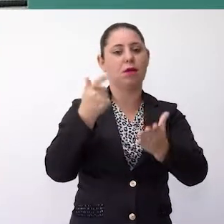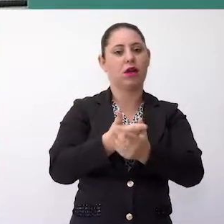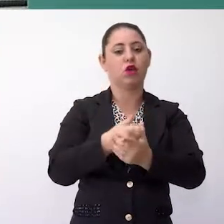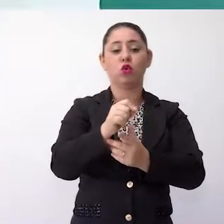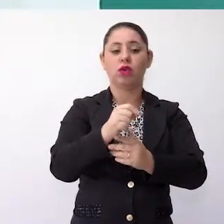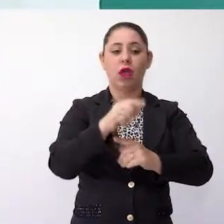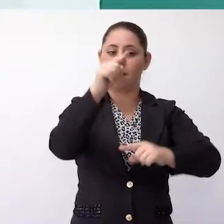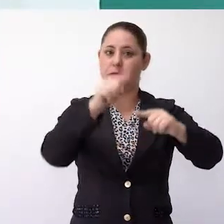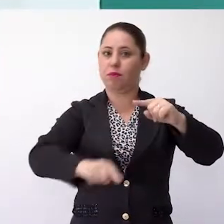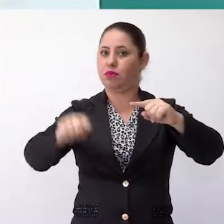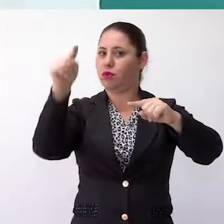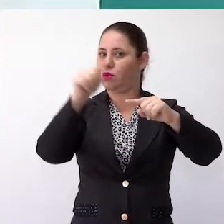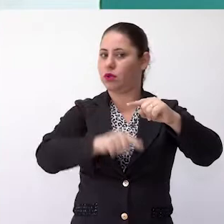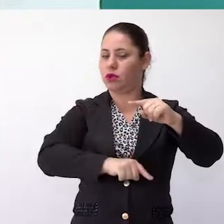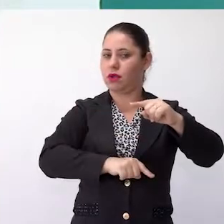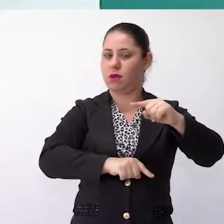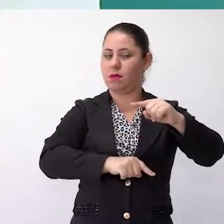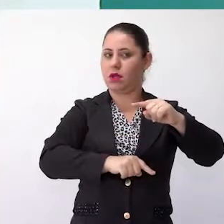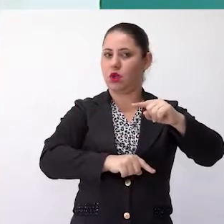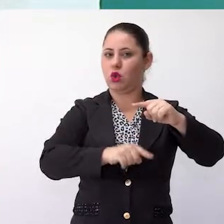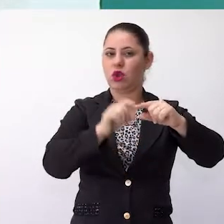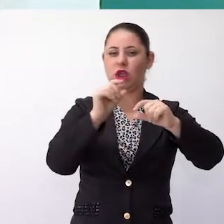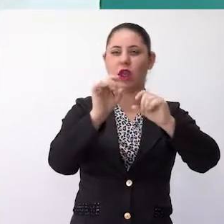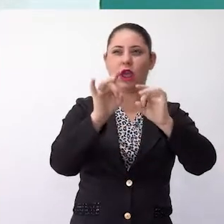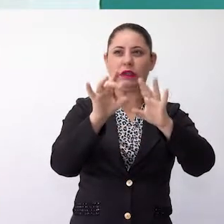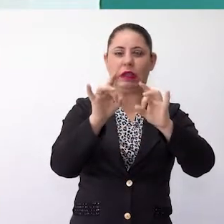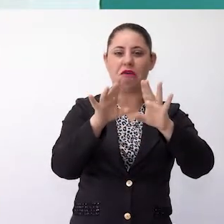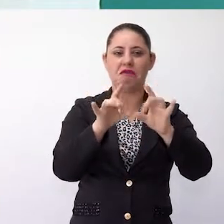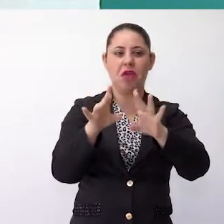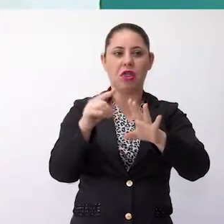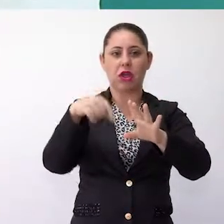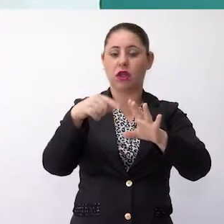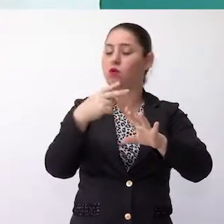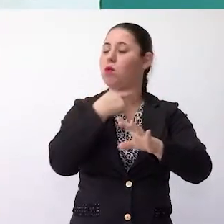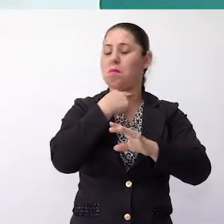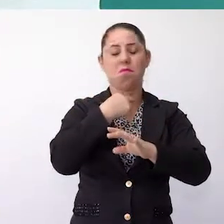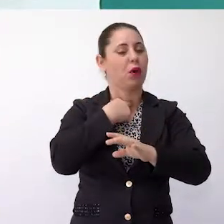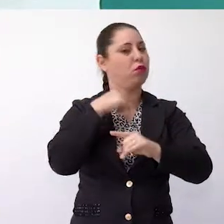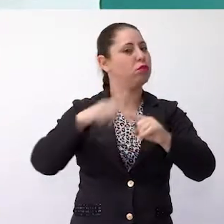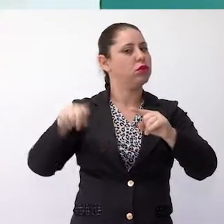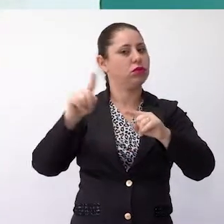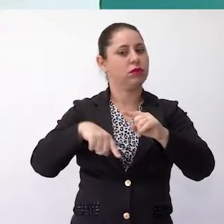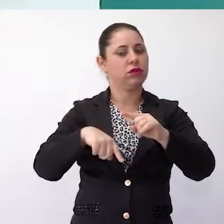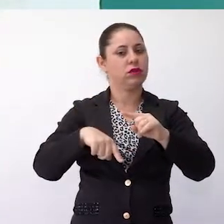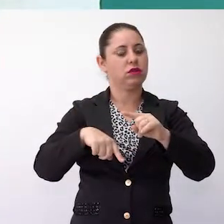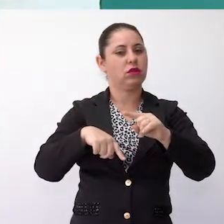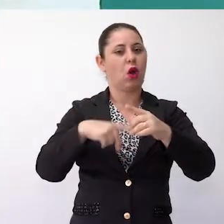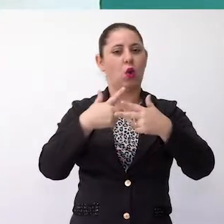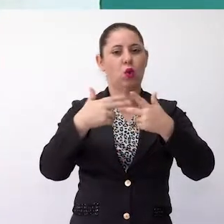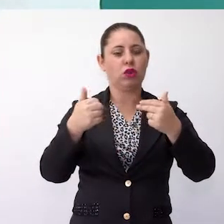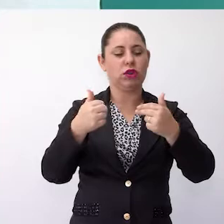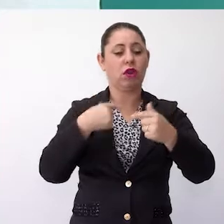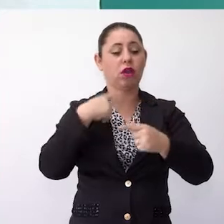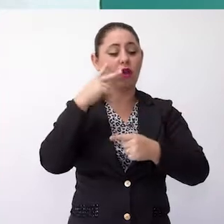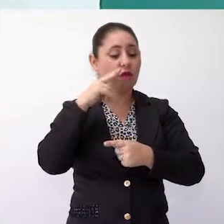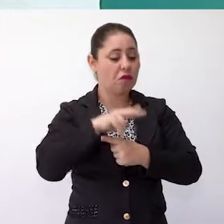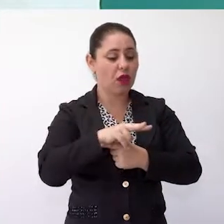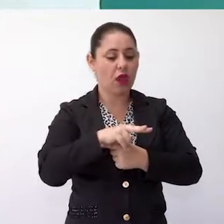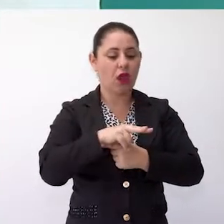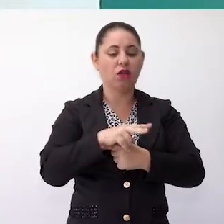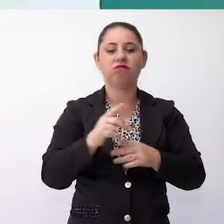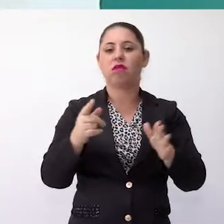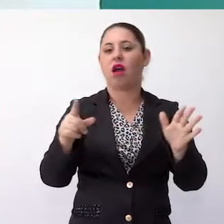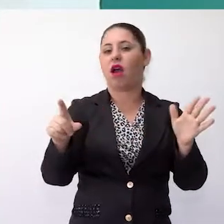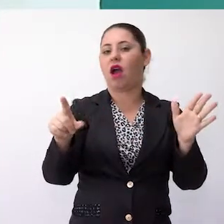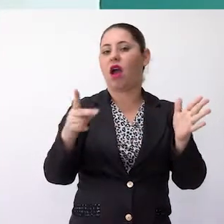entrar, né, que a gente chama dos produtos de contrabando, que não são permitidos adentrar o país. Então, esses produtos, assim que constatados como sendo